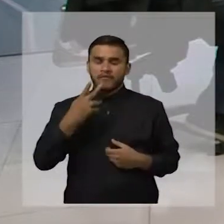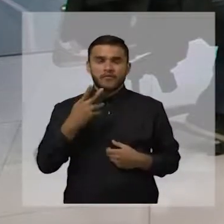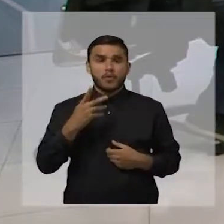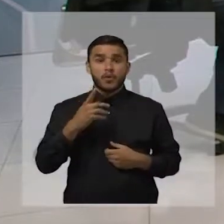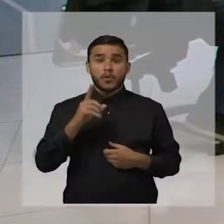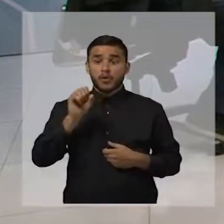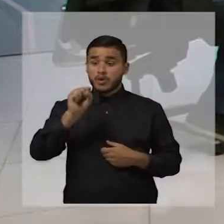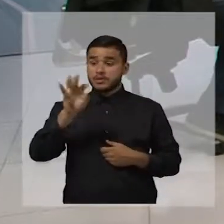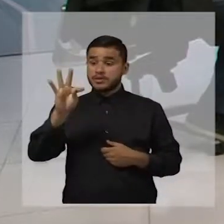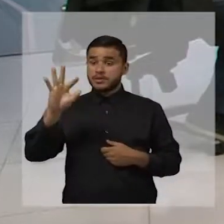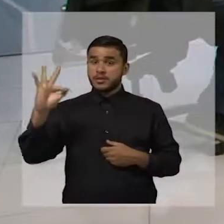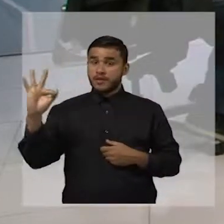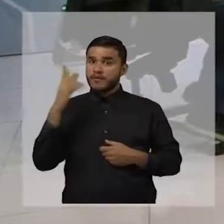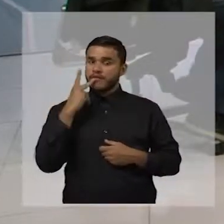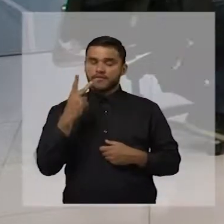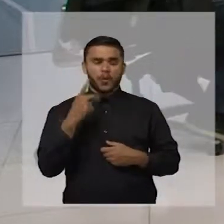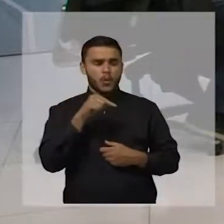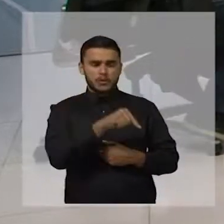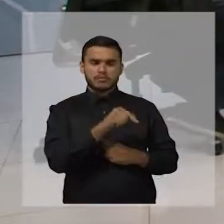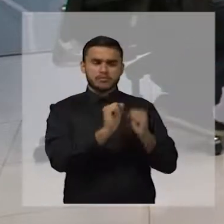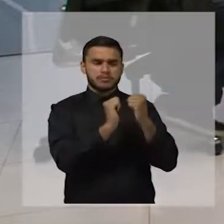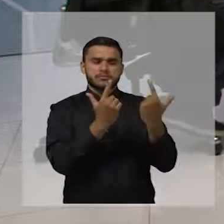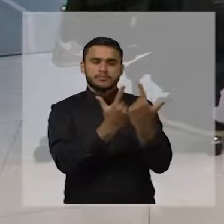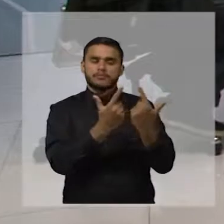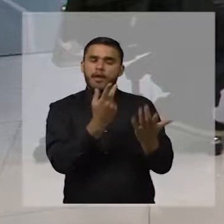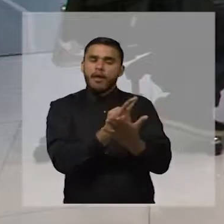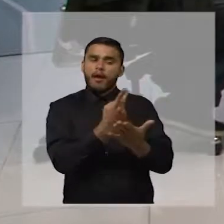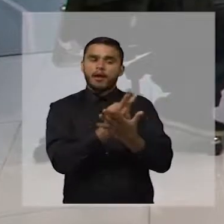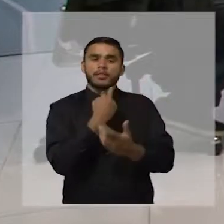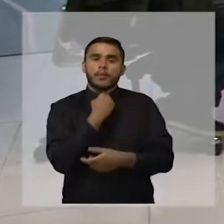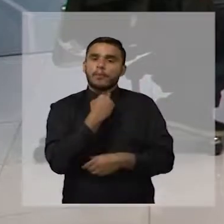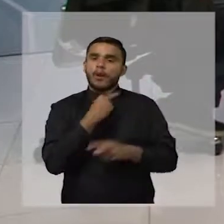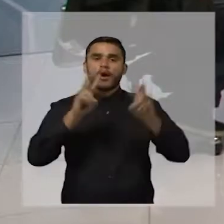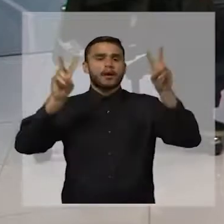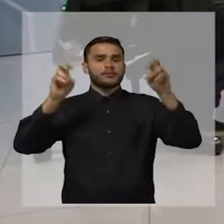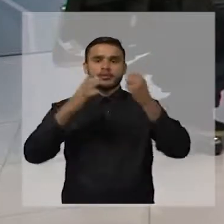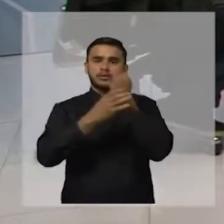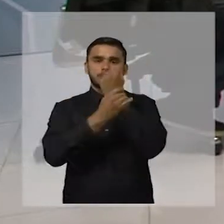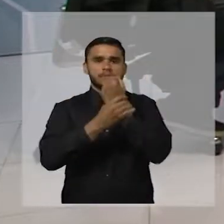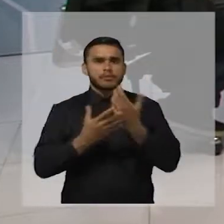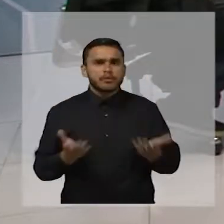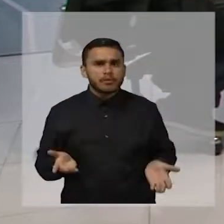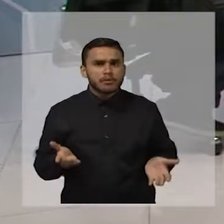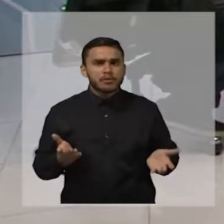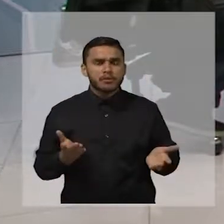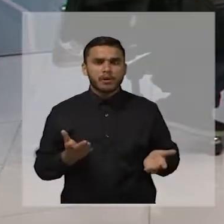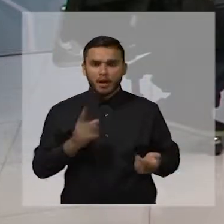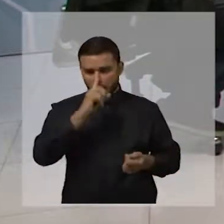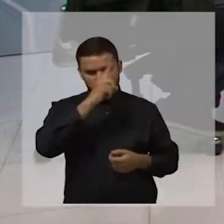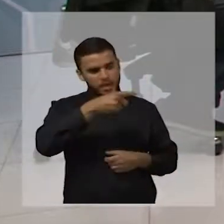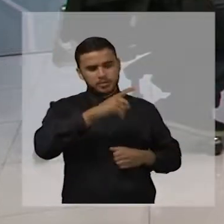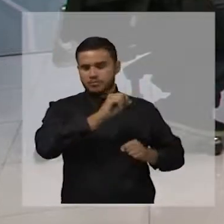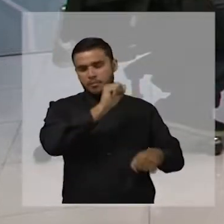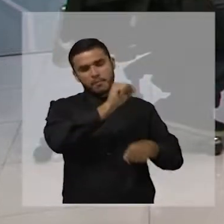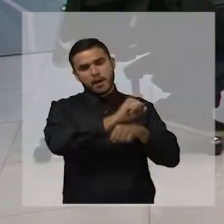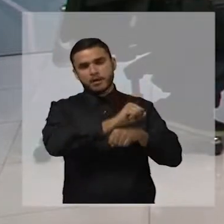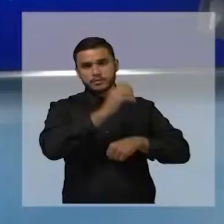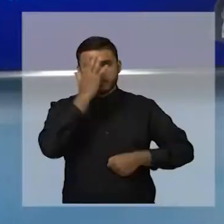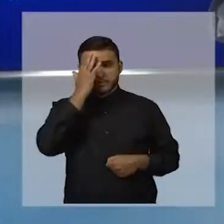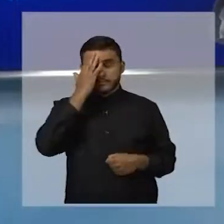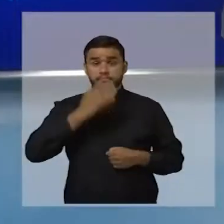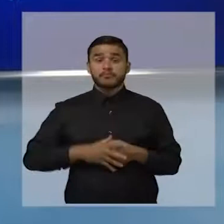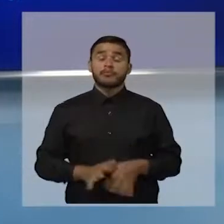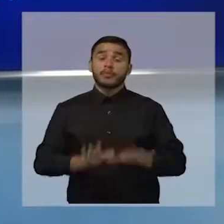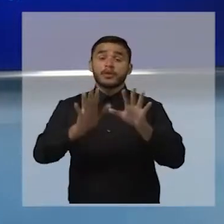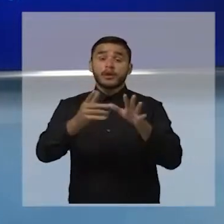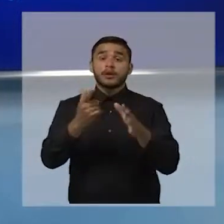competência do Estado legislar sobre essas questões. Fronteiras, tráfico de arma e de droga, responsabilidade